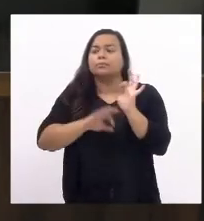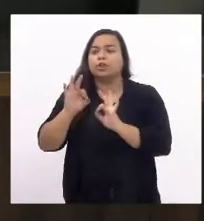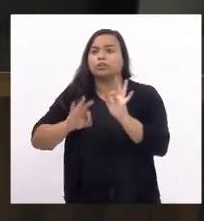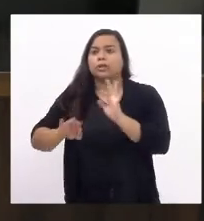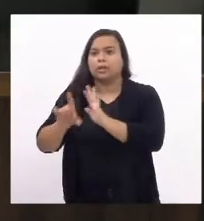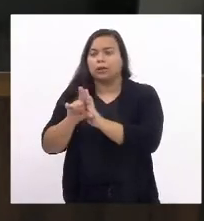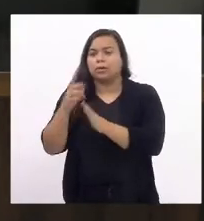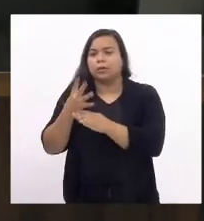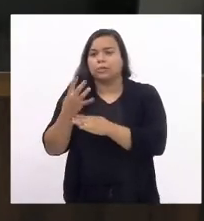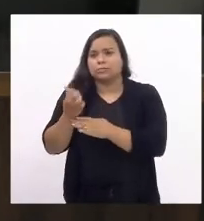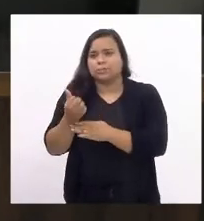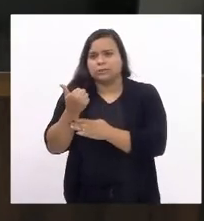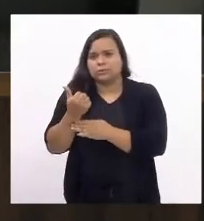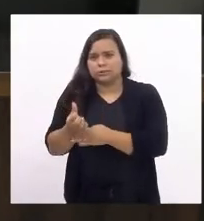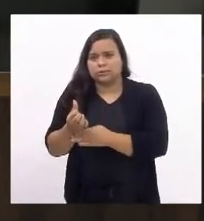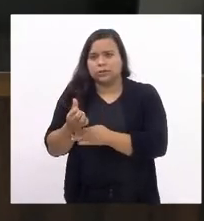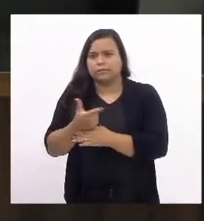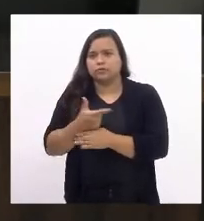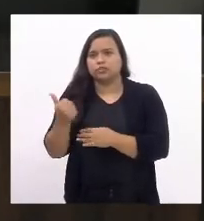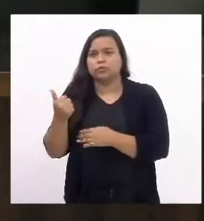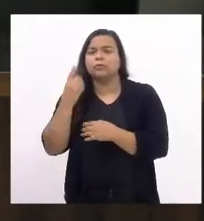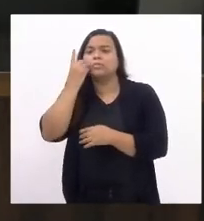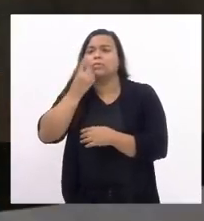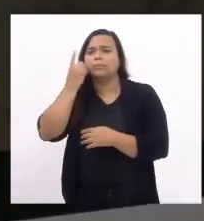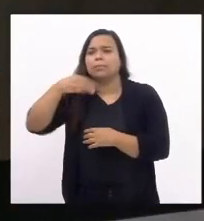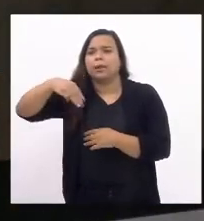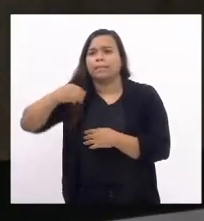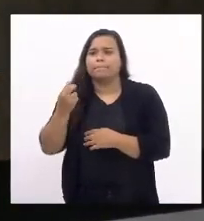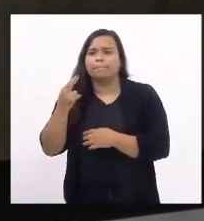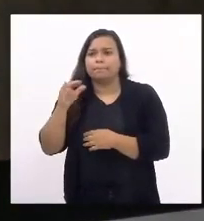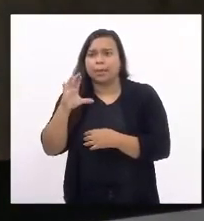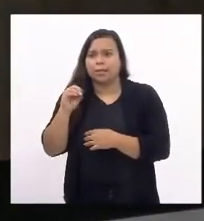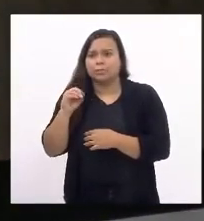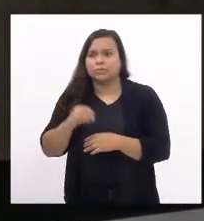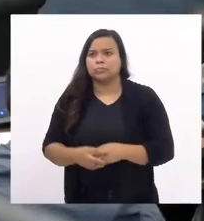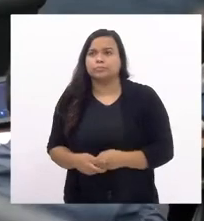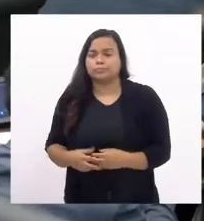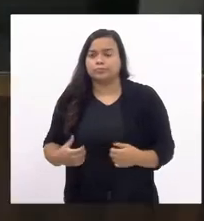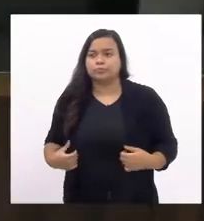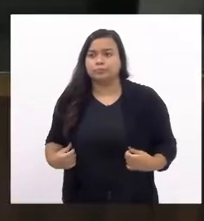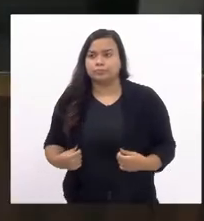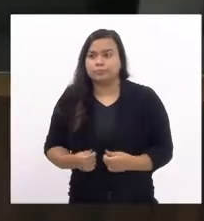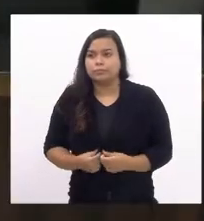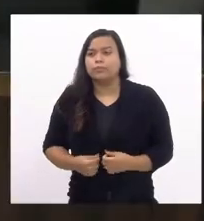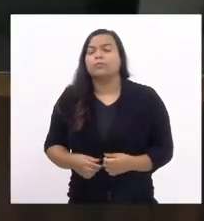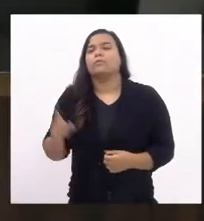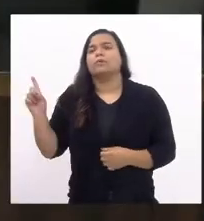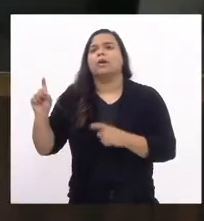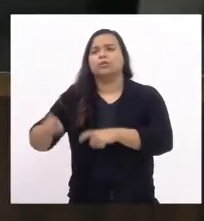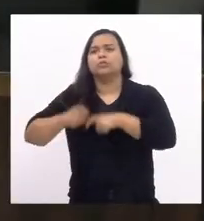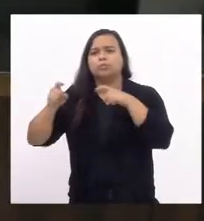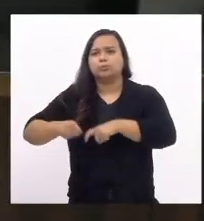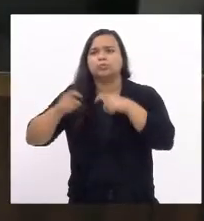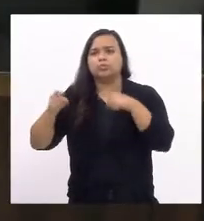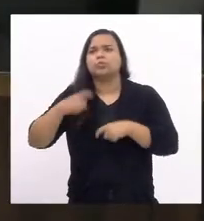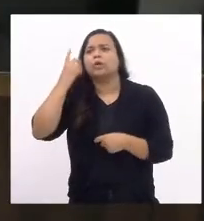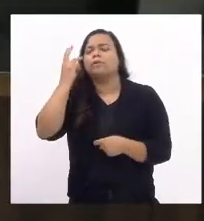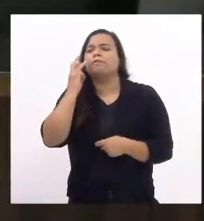4616 de 21, deputado Márcio Pacheco. Parecer pela juridicidade. Pela Comissão de Agricultura, deputado Valdo